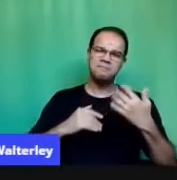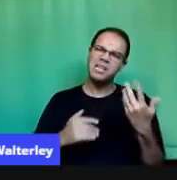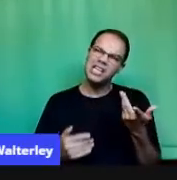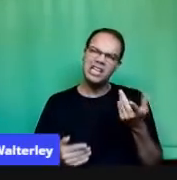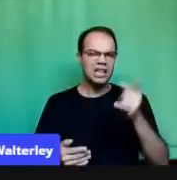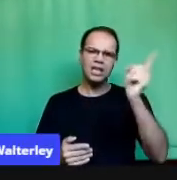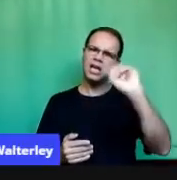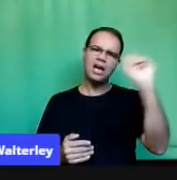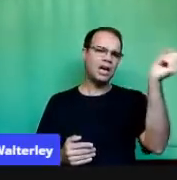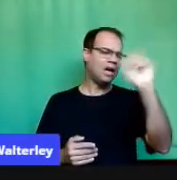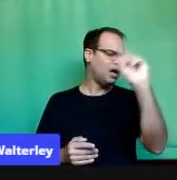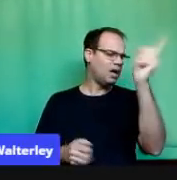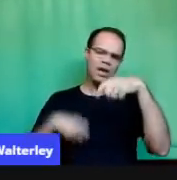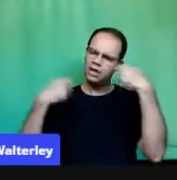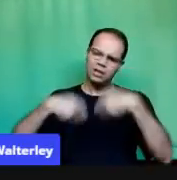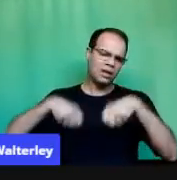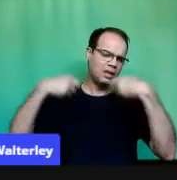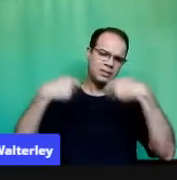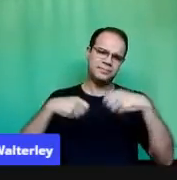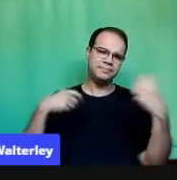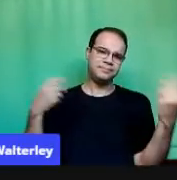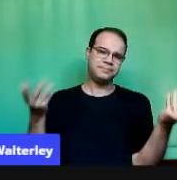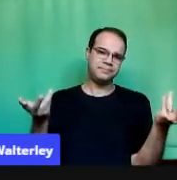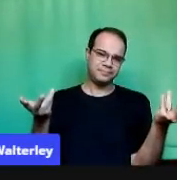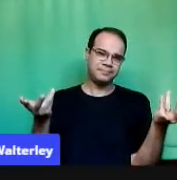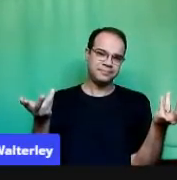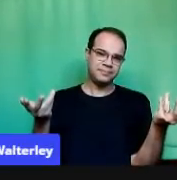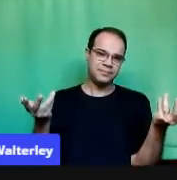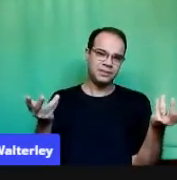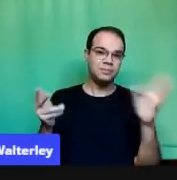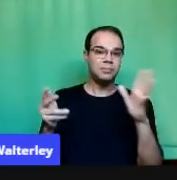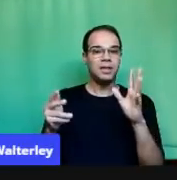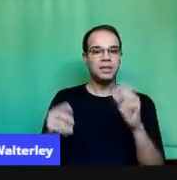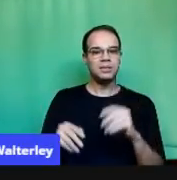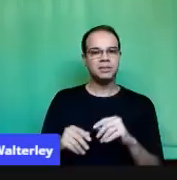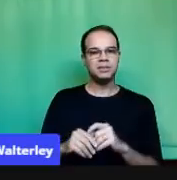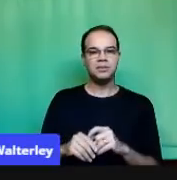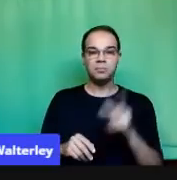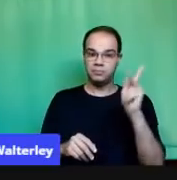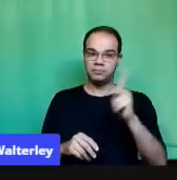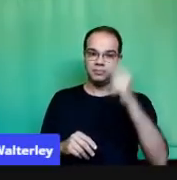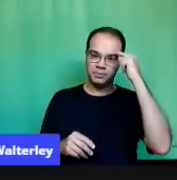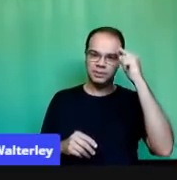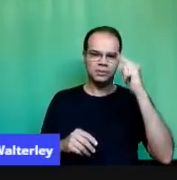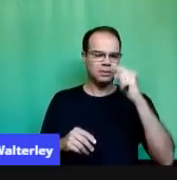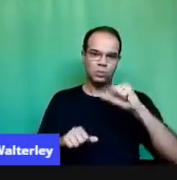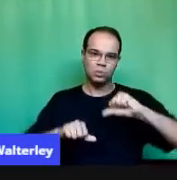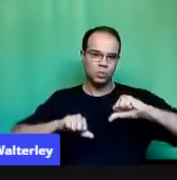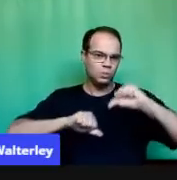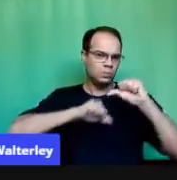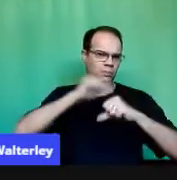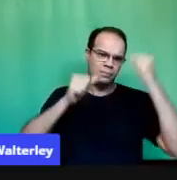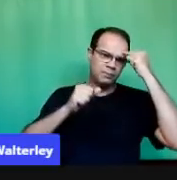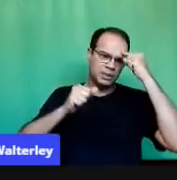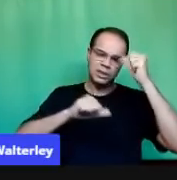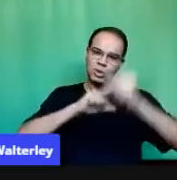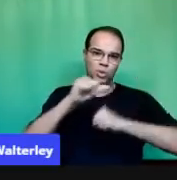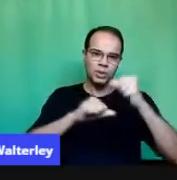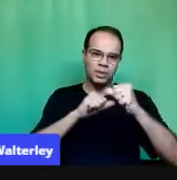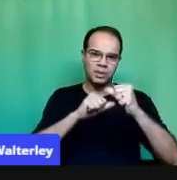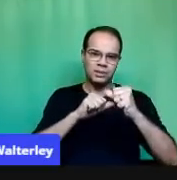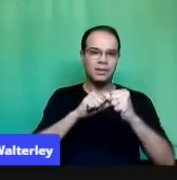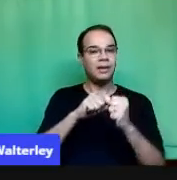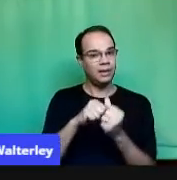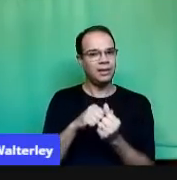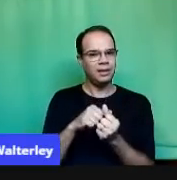nós sabemos que não vamos conseguir alterar isso de um dia para o outro. Nós não vamos dormir e acordar com